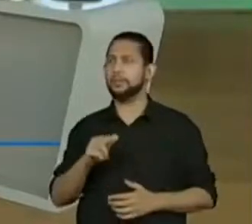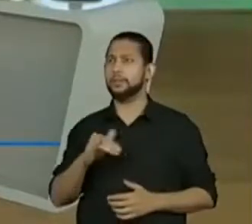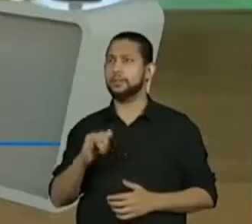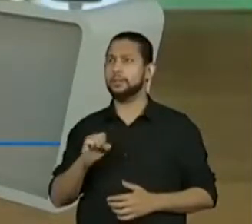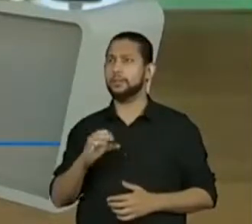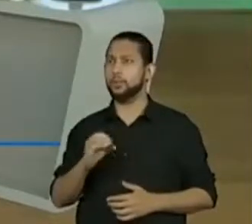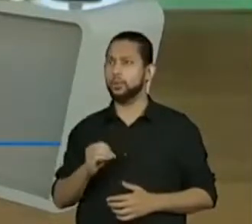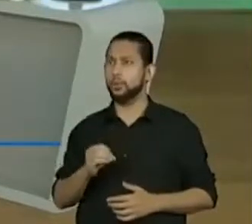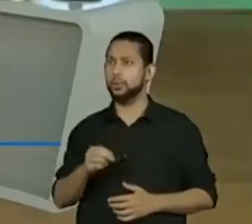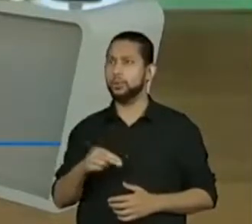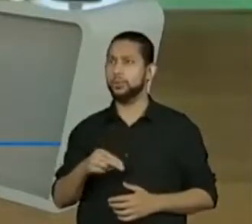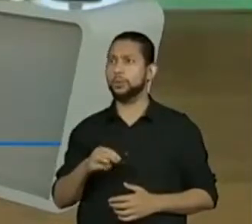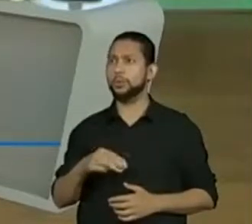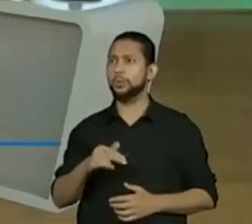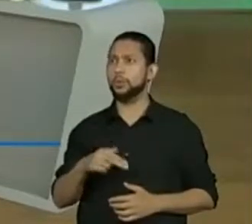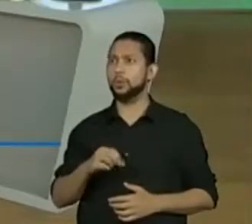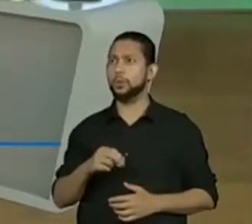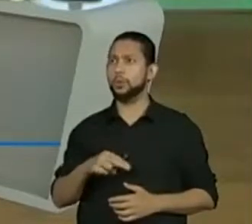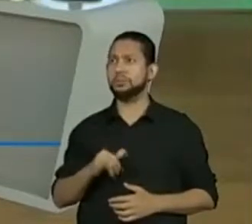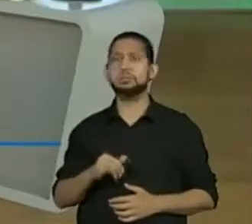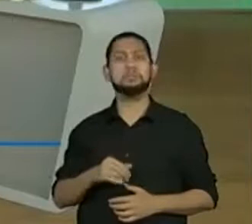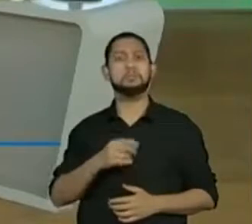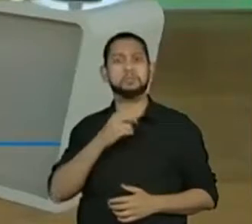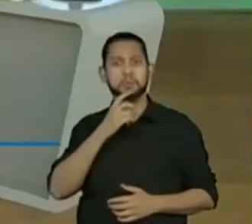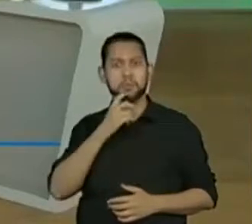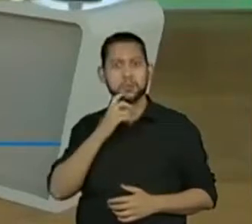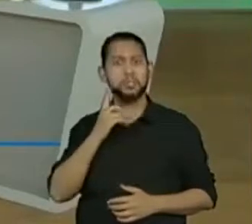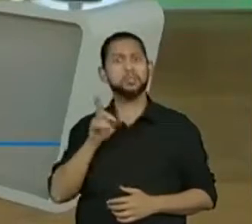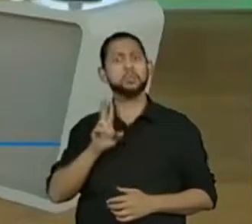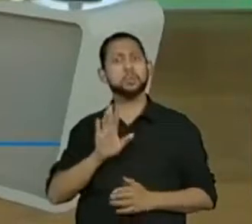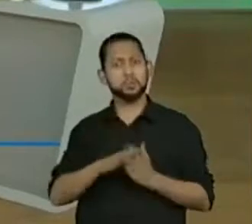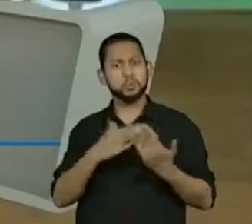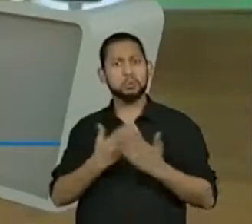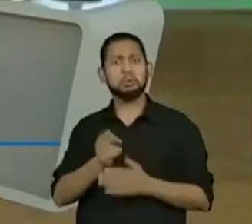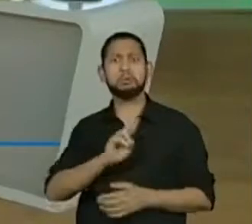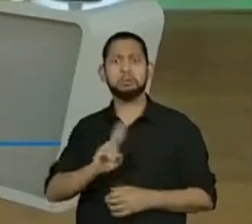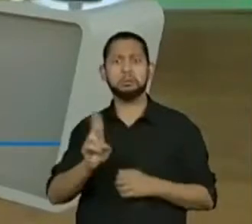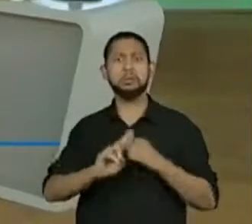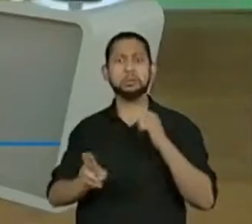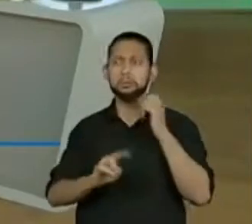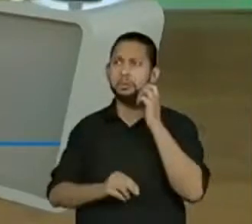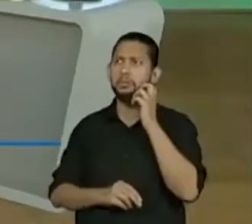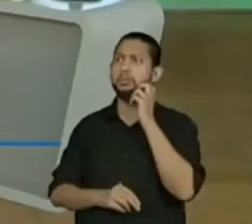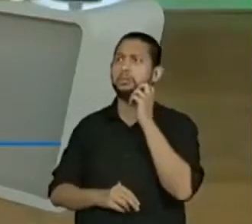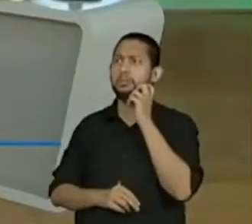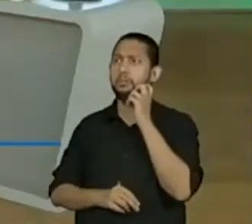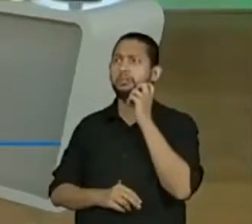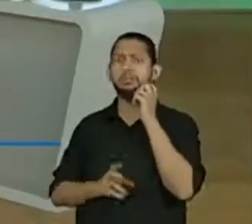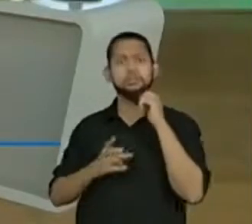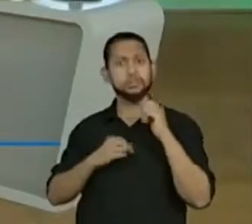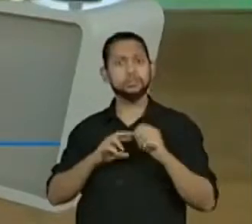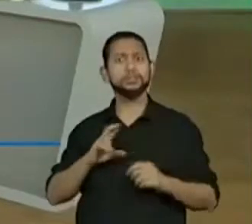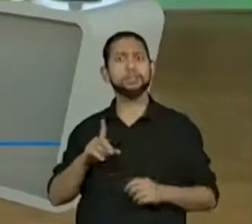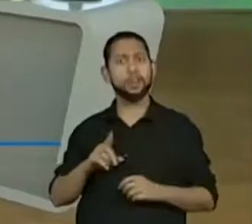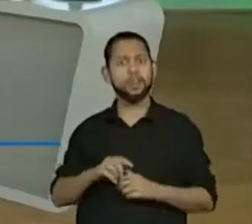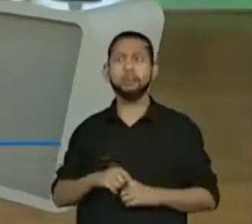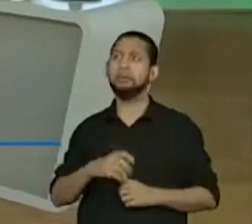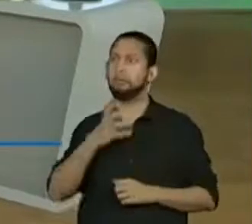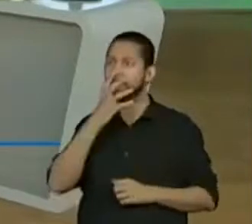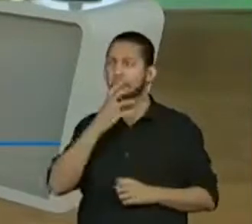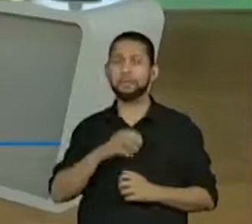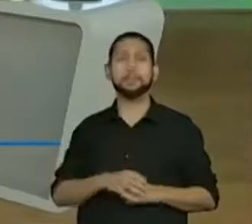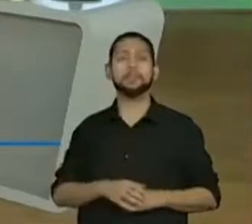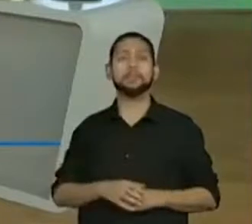mignoni Gente eu tenho que aprender um monte de nome de escola né porque tem hora que eu enrosco Deus me perdoe mas